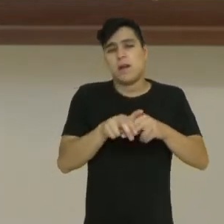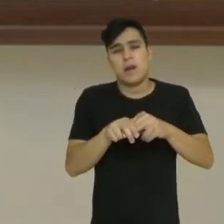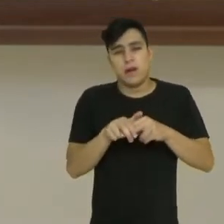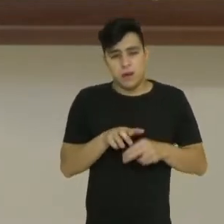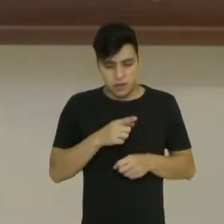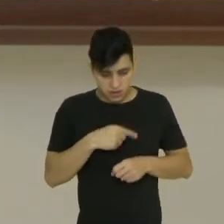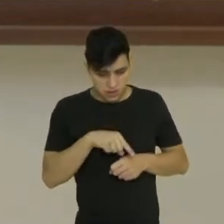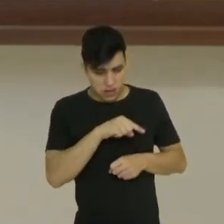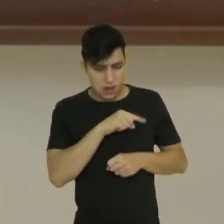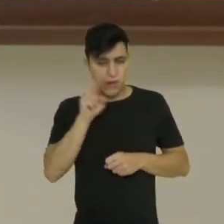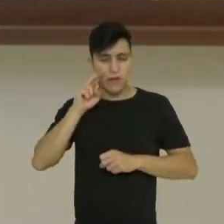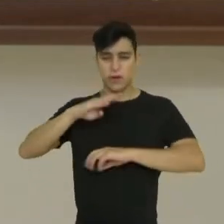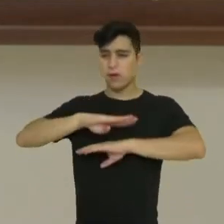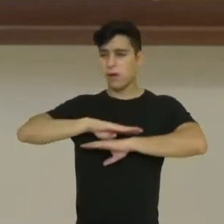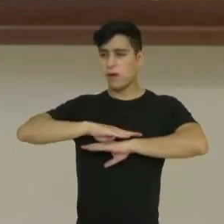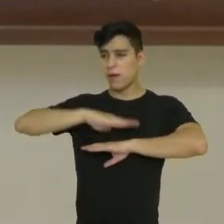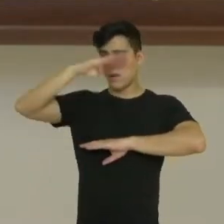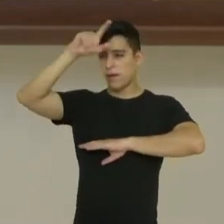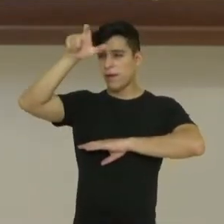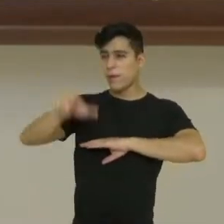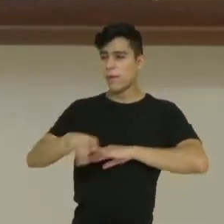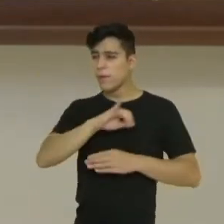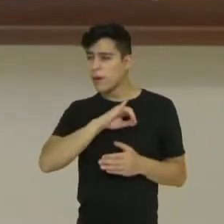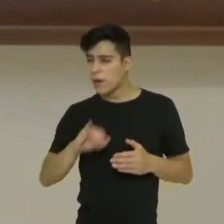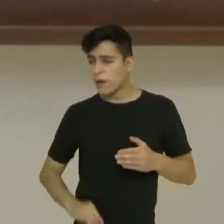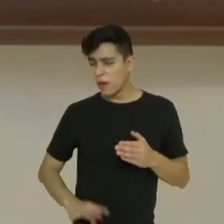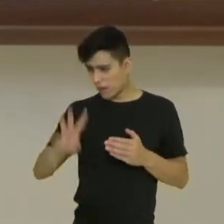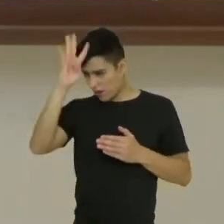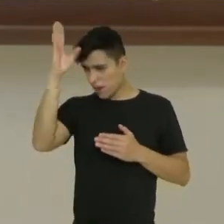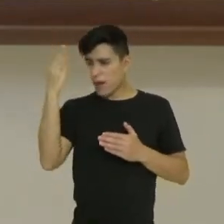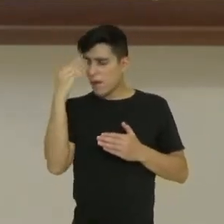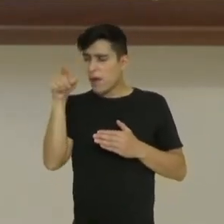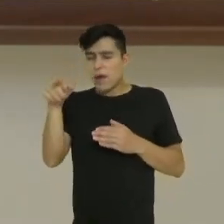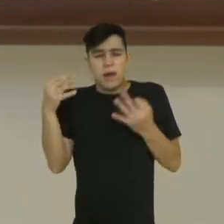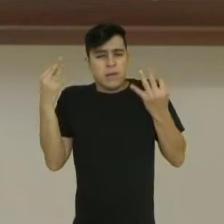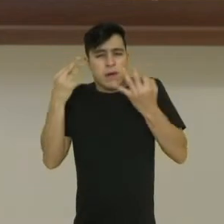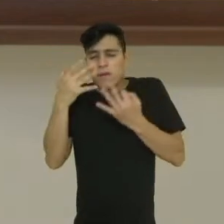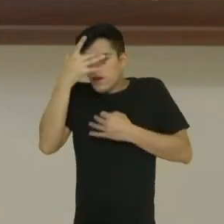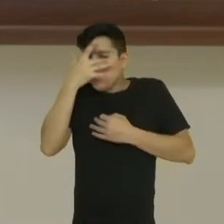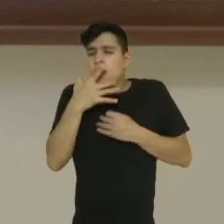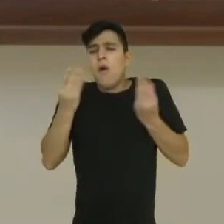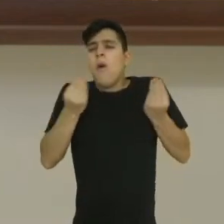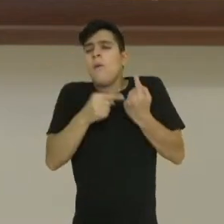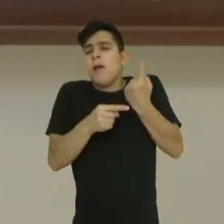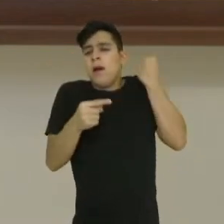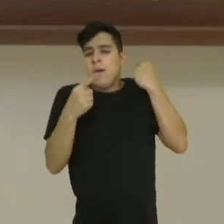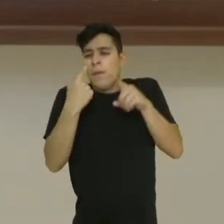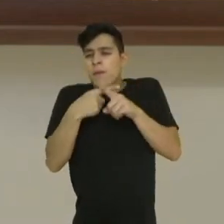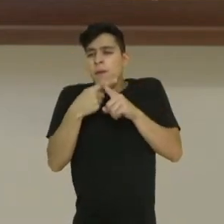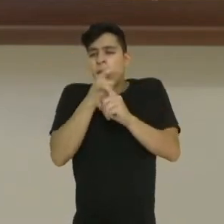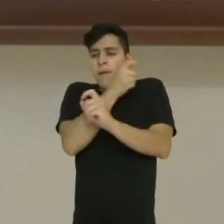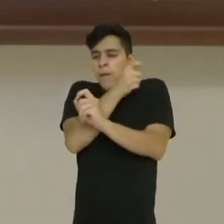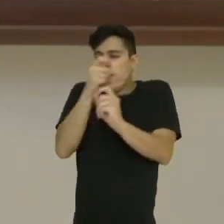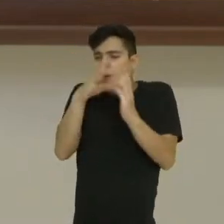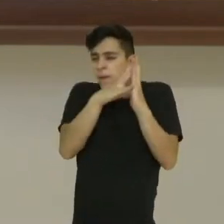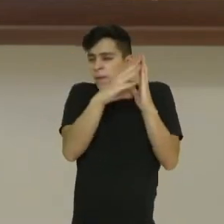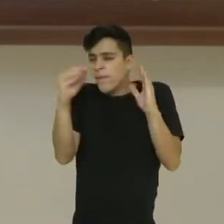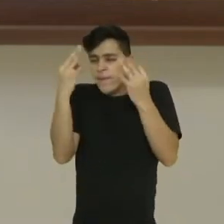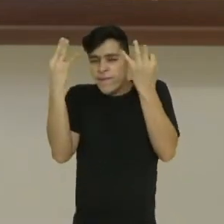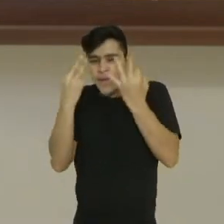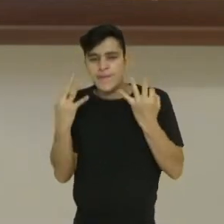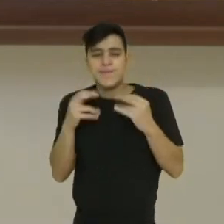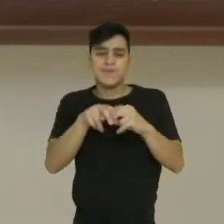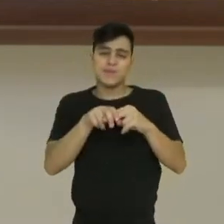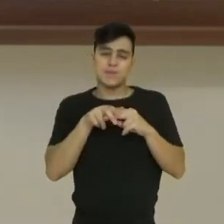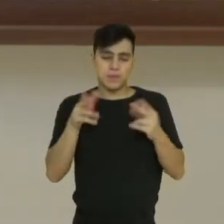vemos um busto do imperador romano, nós sabemos exatamente como esse imperador era fisicamente. Por quê? É uma reprodução fiel. E graças a isso que nós temos